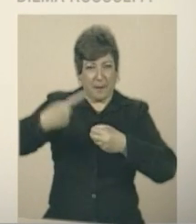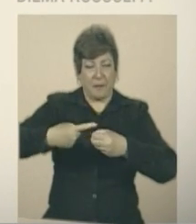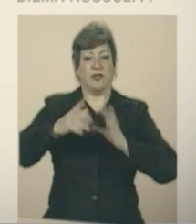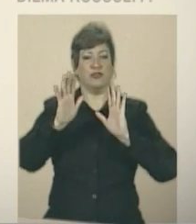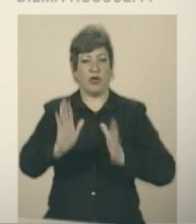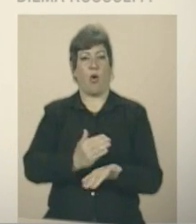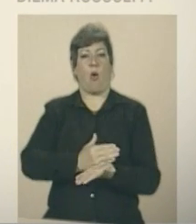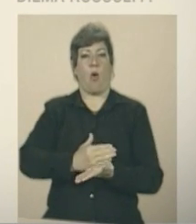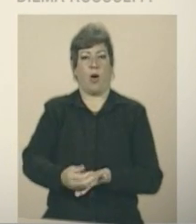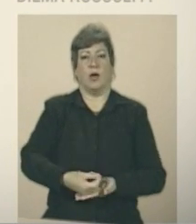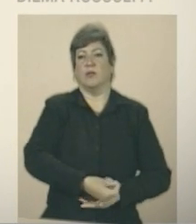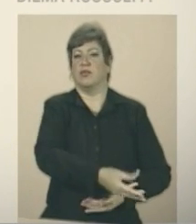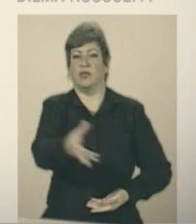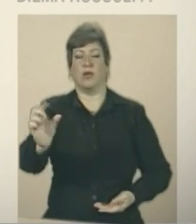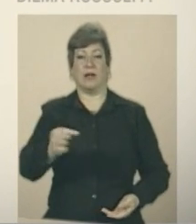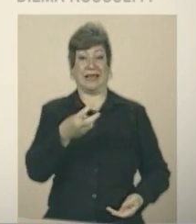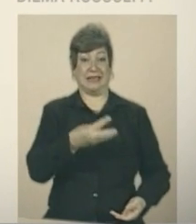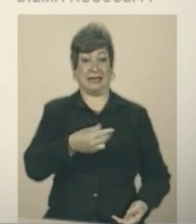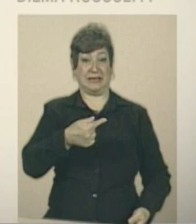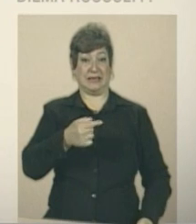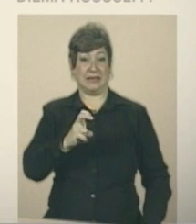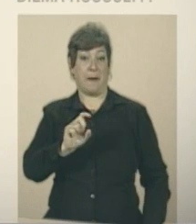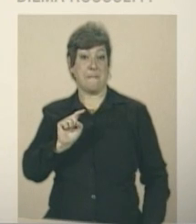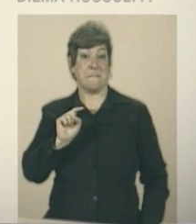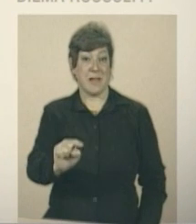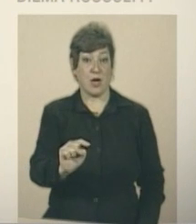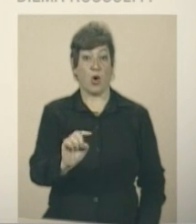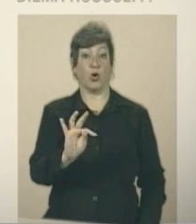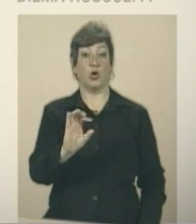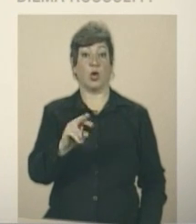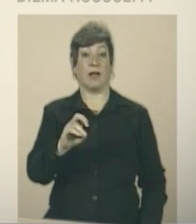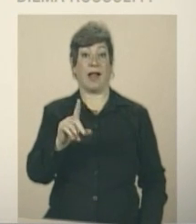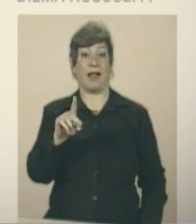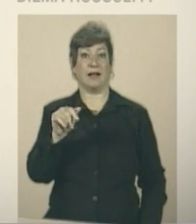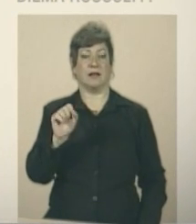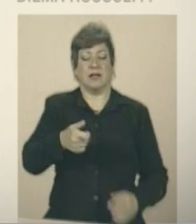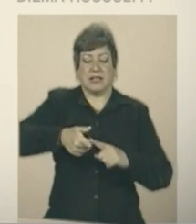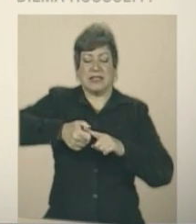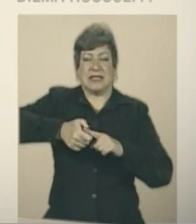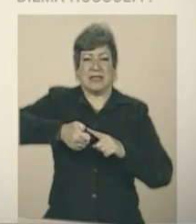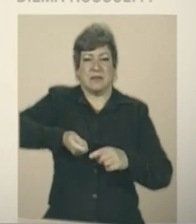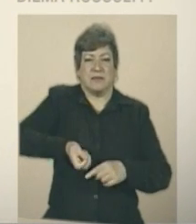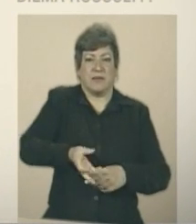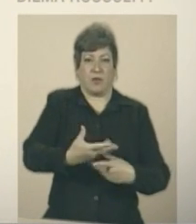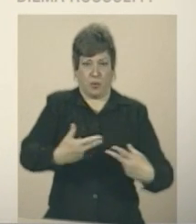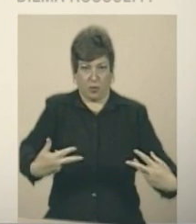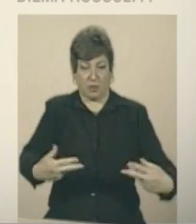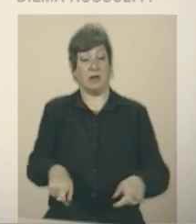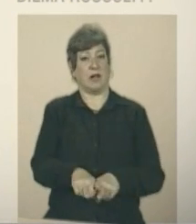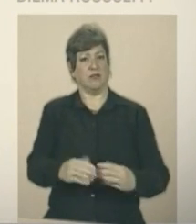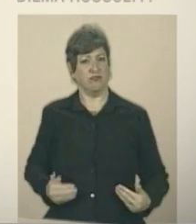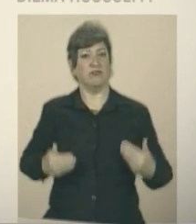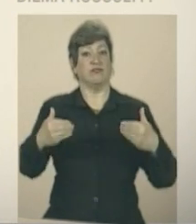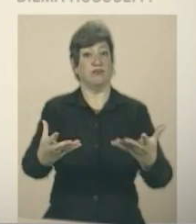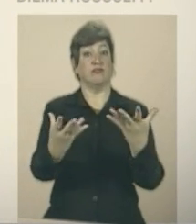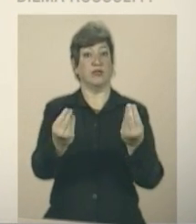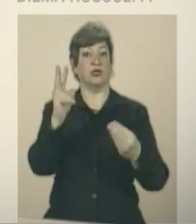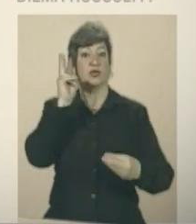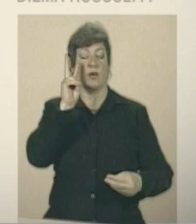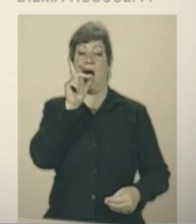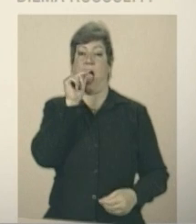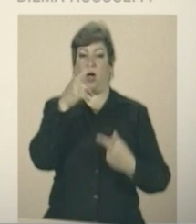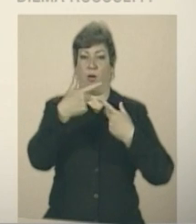distribuição de 375.000 Tonel de sementes também avançamos muito na questão da